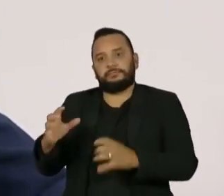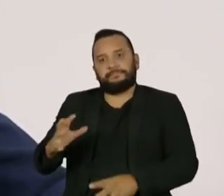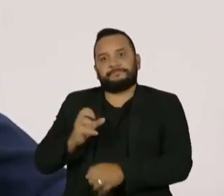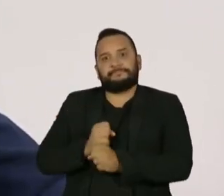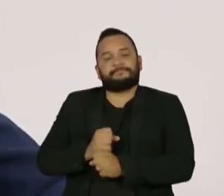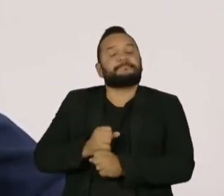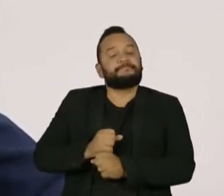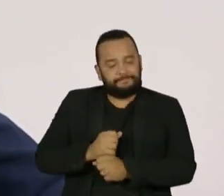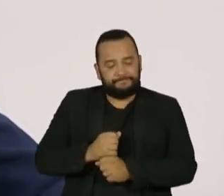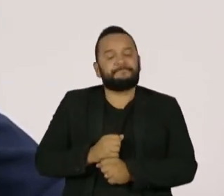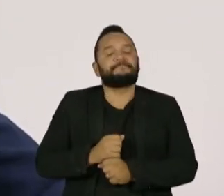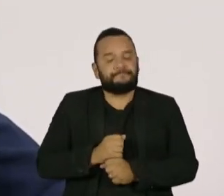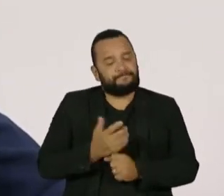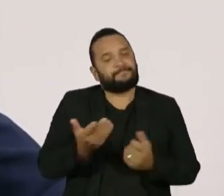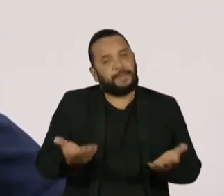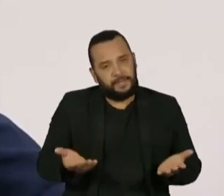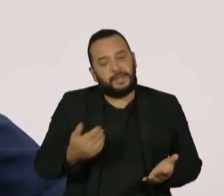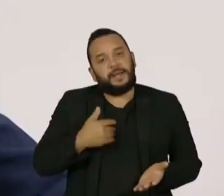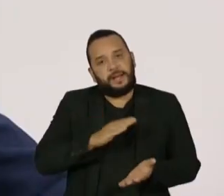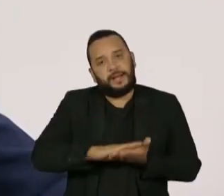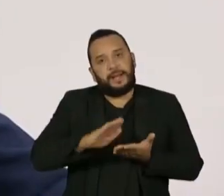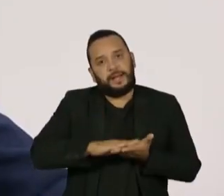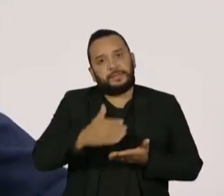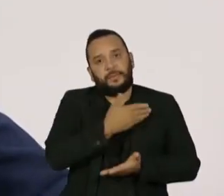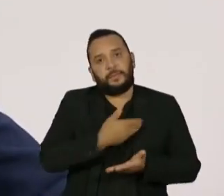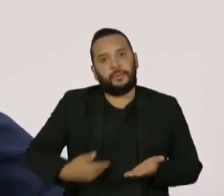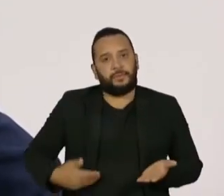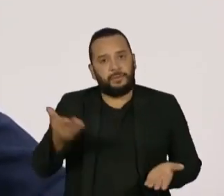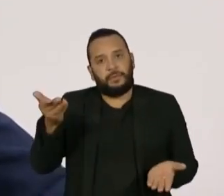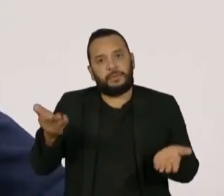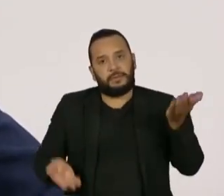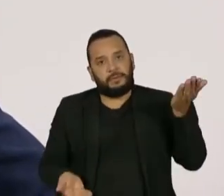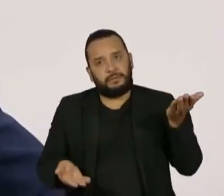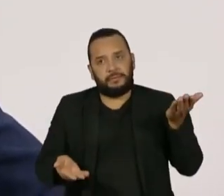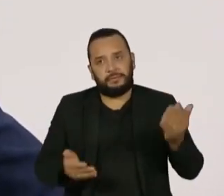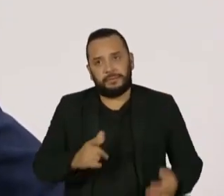das contas públicas. A partir dessa